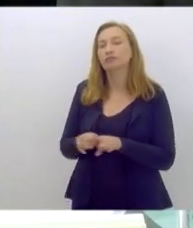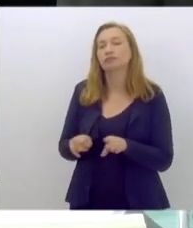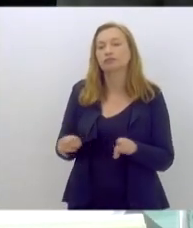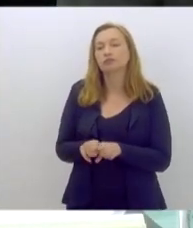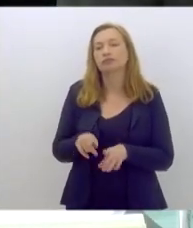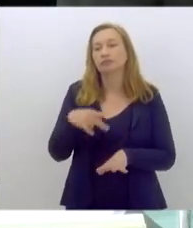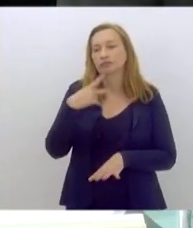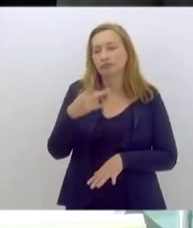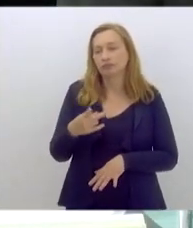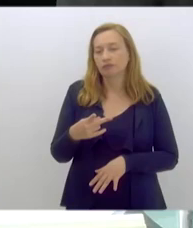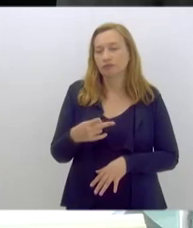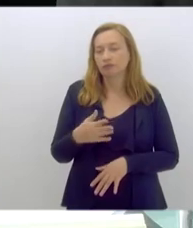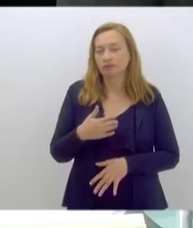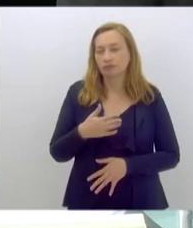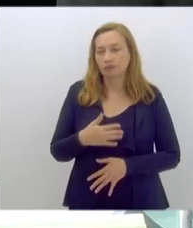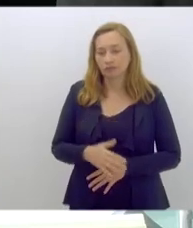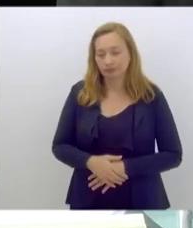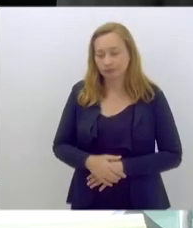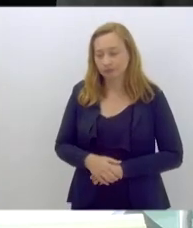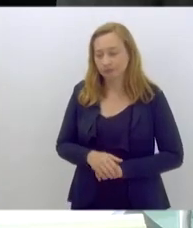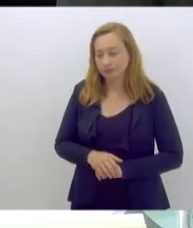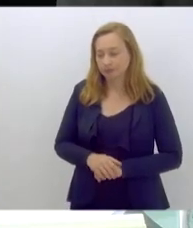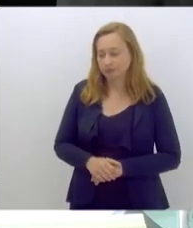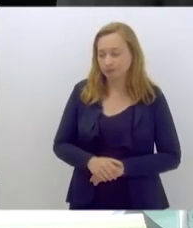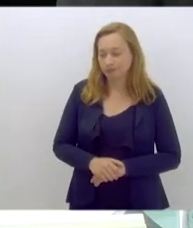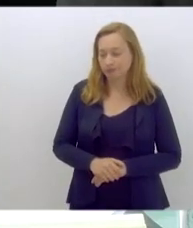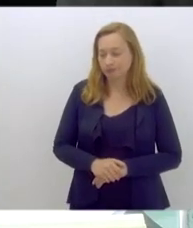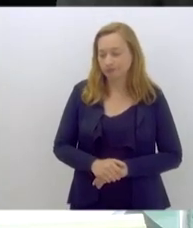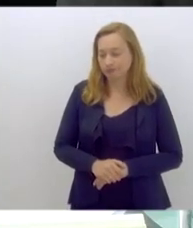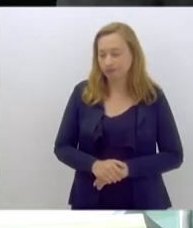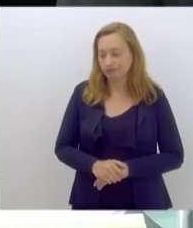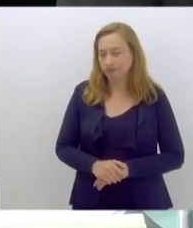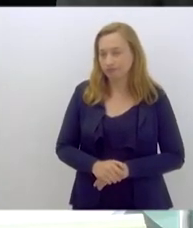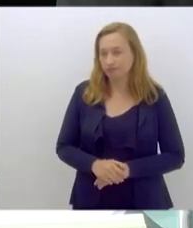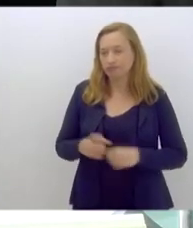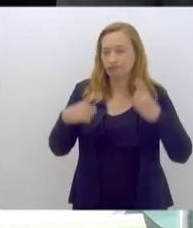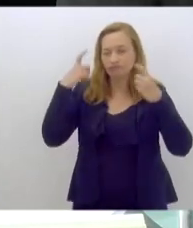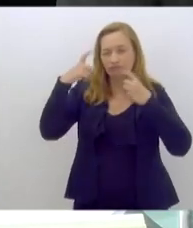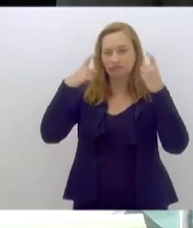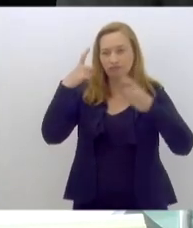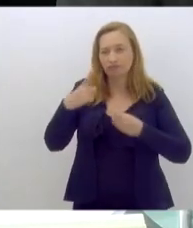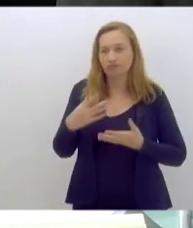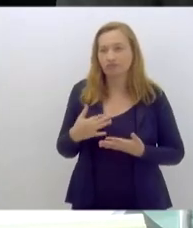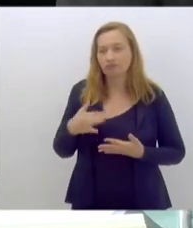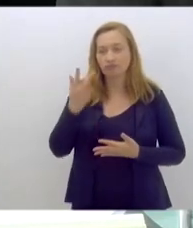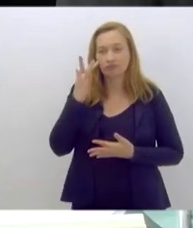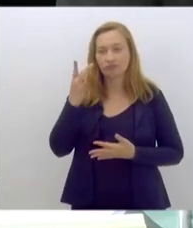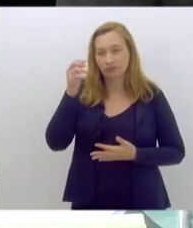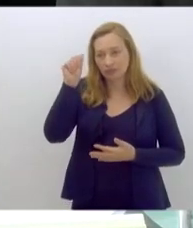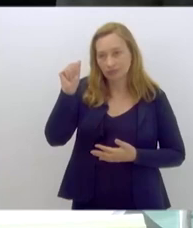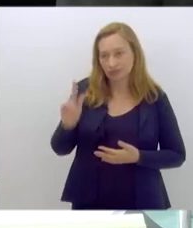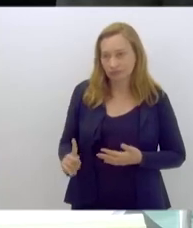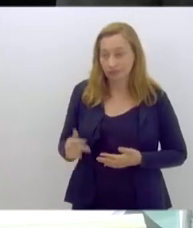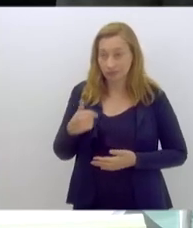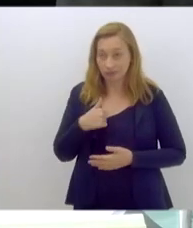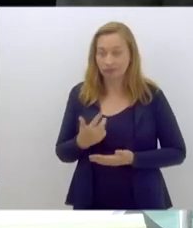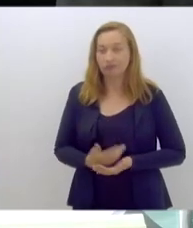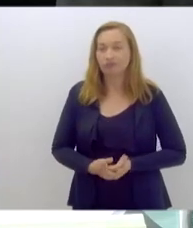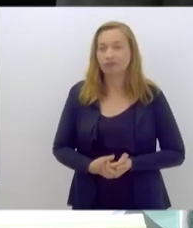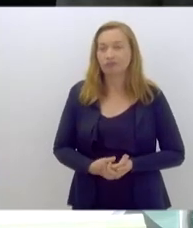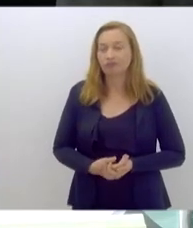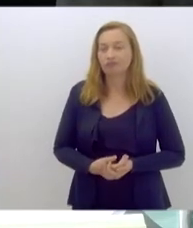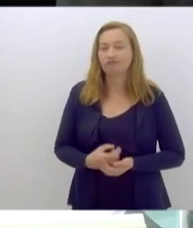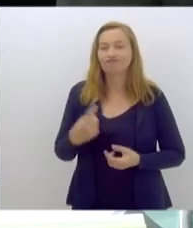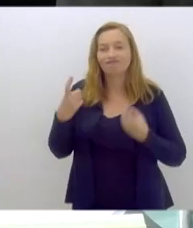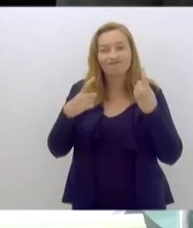dizer que eu trago comigo uma preocupação talvez porque eu já seja aposentada eu trago comigo